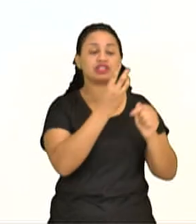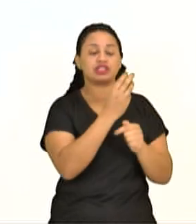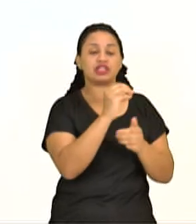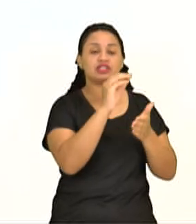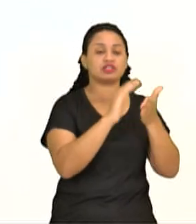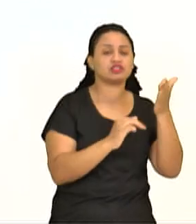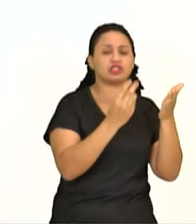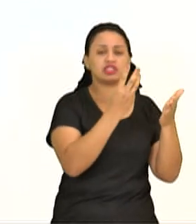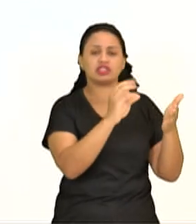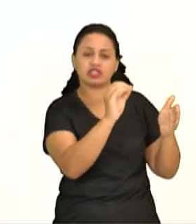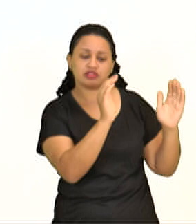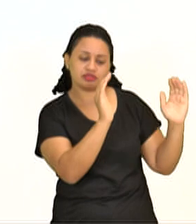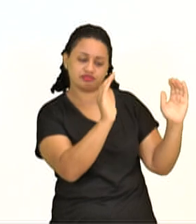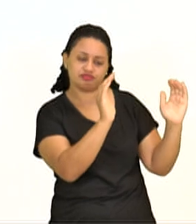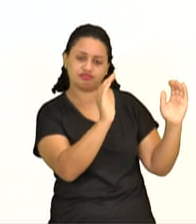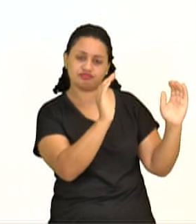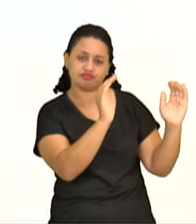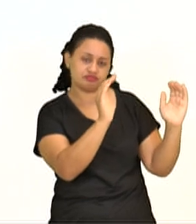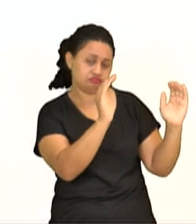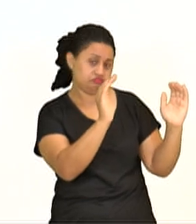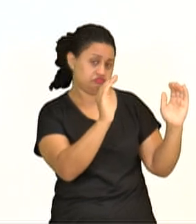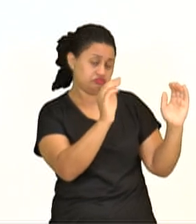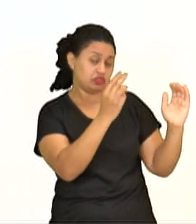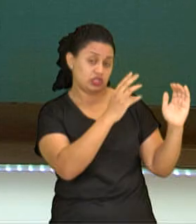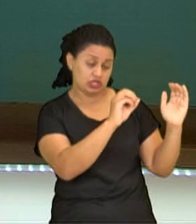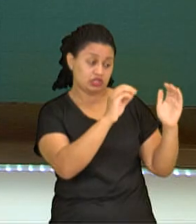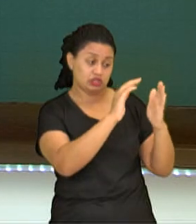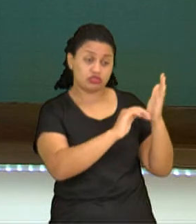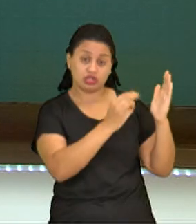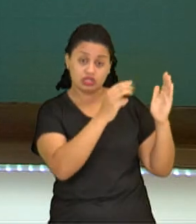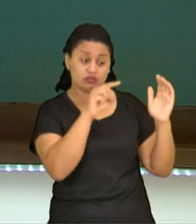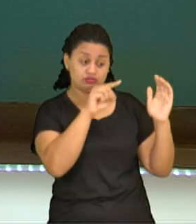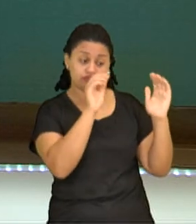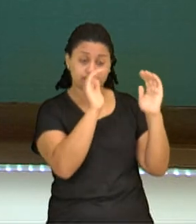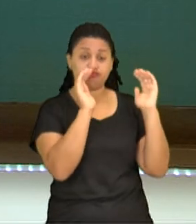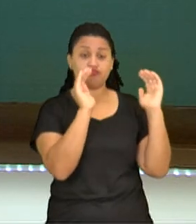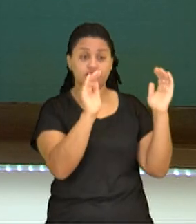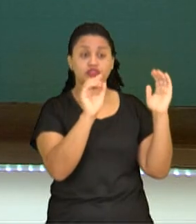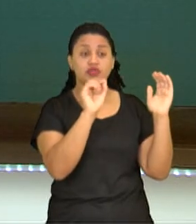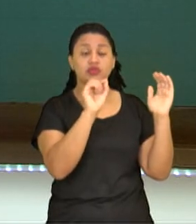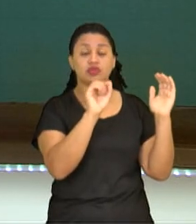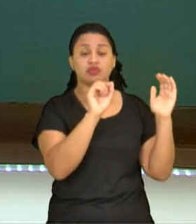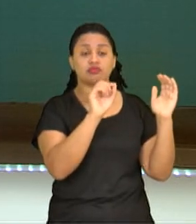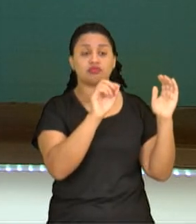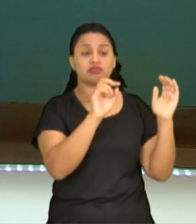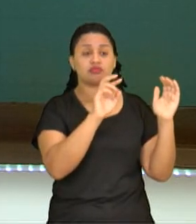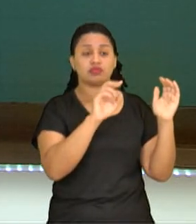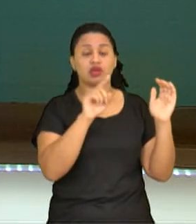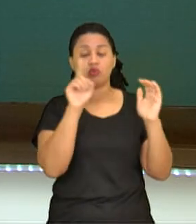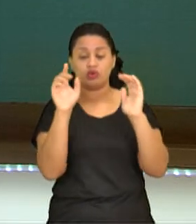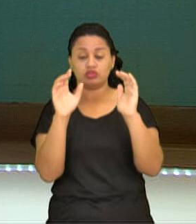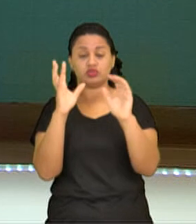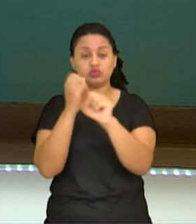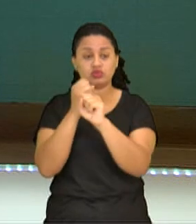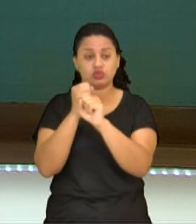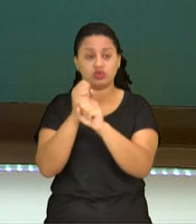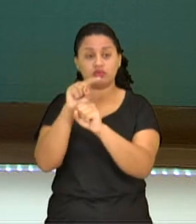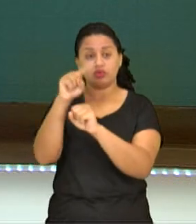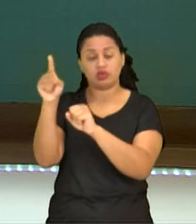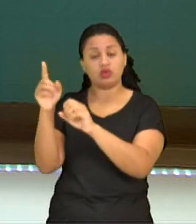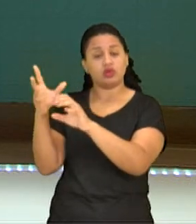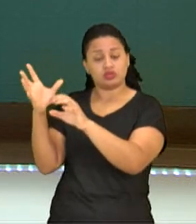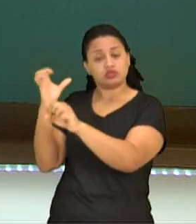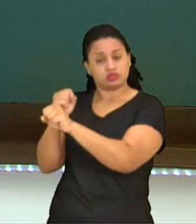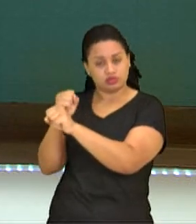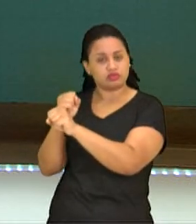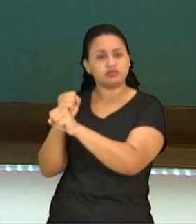menos 30, dentro desse parênteses só tem essa subtração, então eu vou olhar só isso aqui. Dentro desse tem só uma adição e dentro desse só